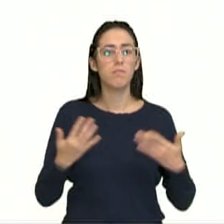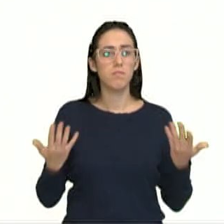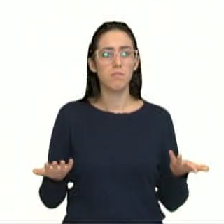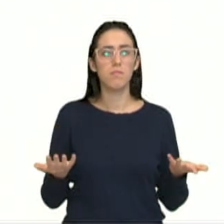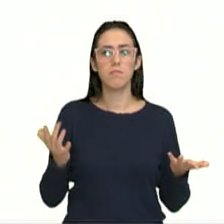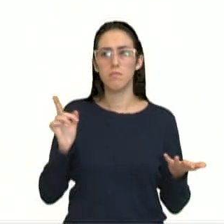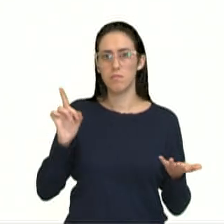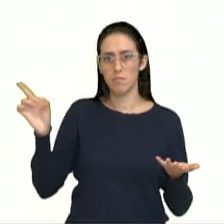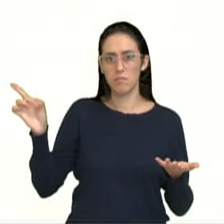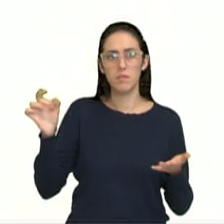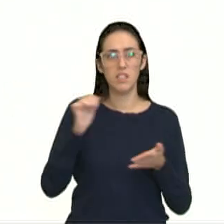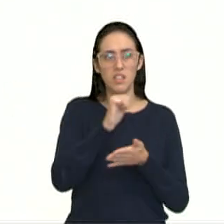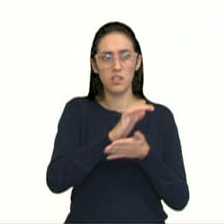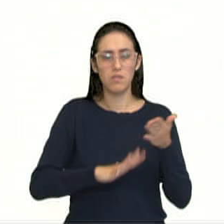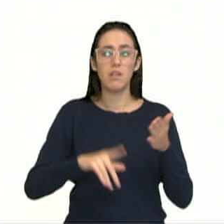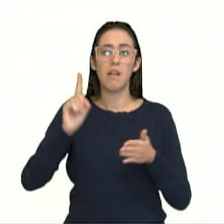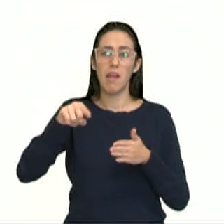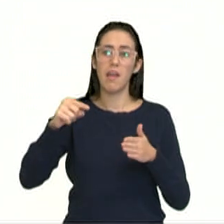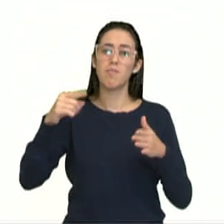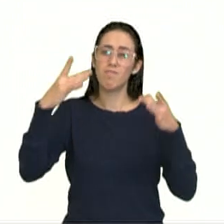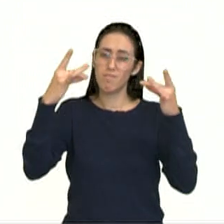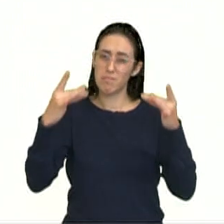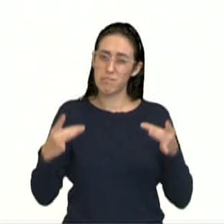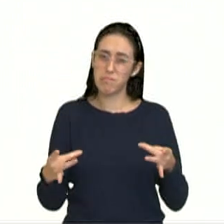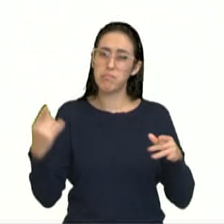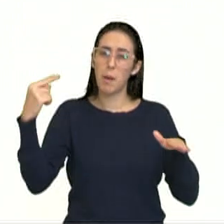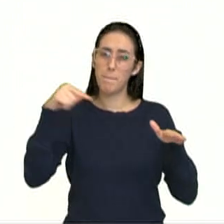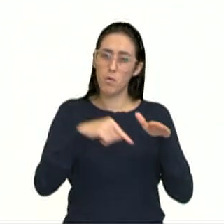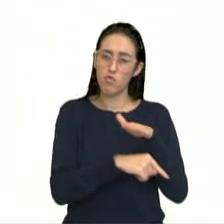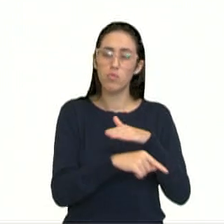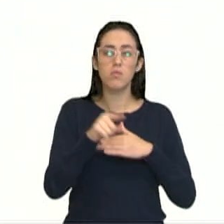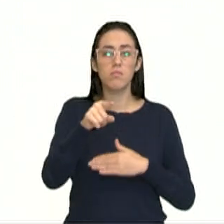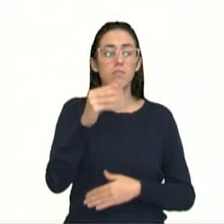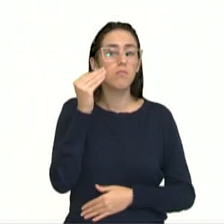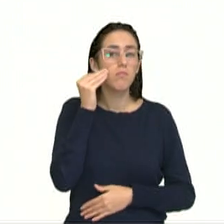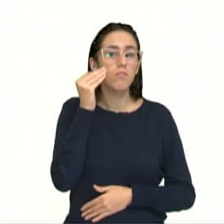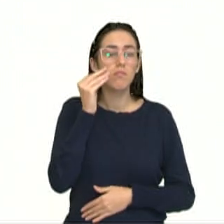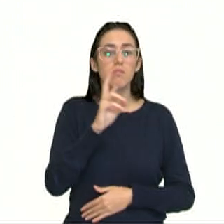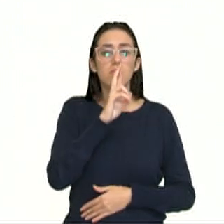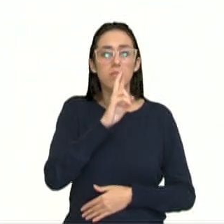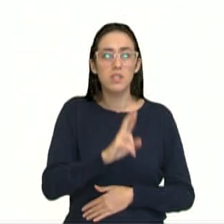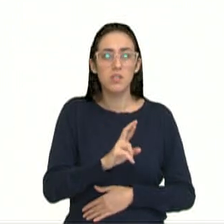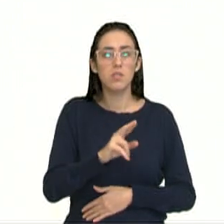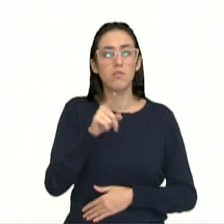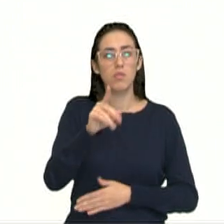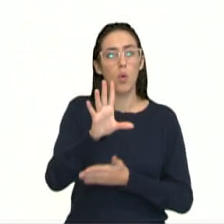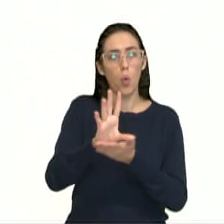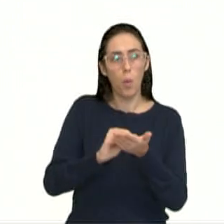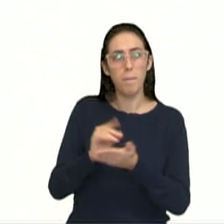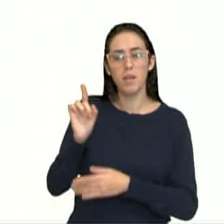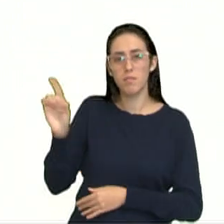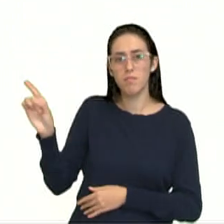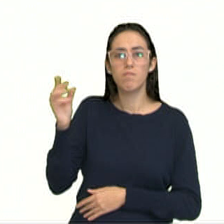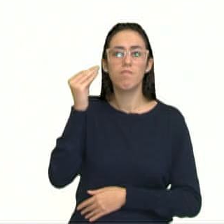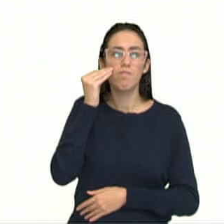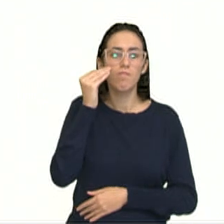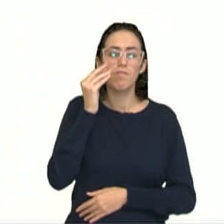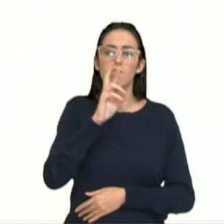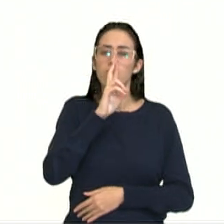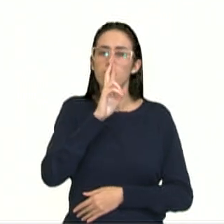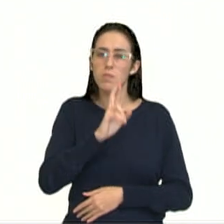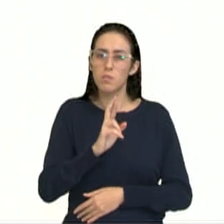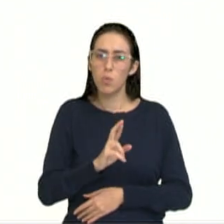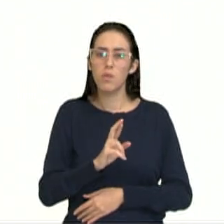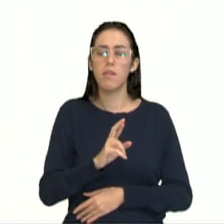esse exercício é completo, eu vou deixar aqui um tempo para que você copie essas telas e tenha de modelo